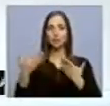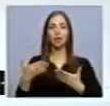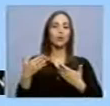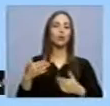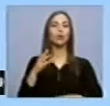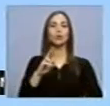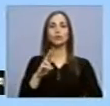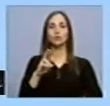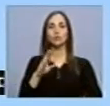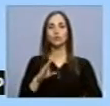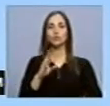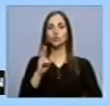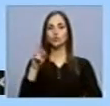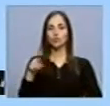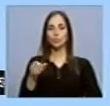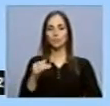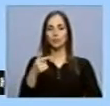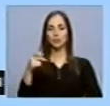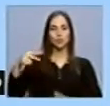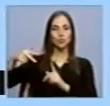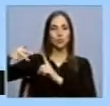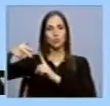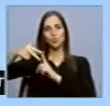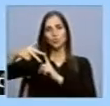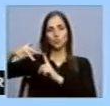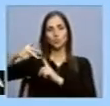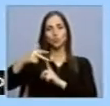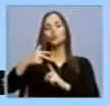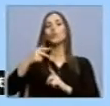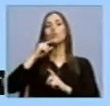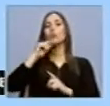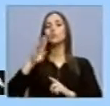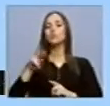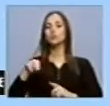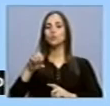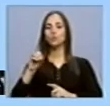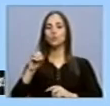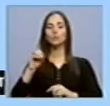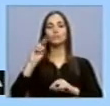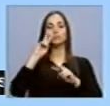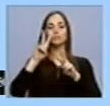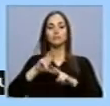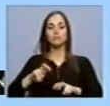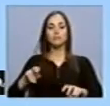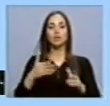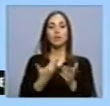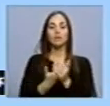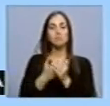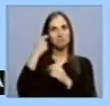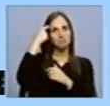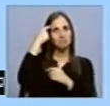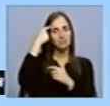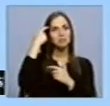da sonda Juno e com descobertas que estão já a desafiar suposições sobre tudo.